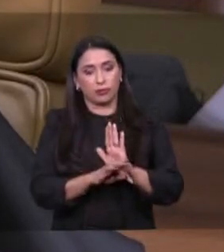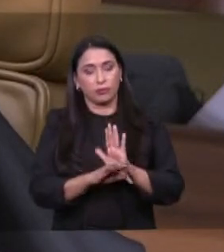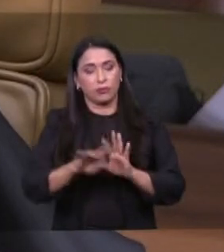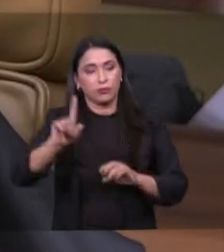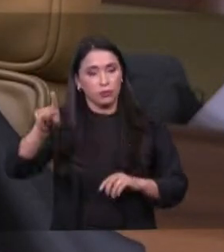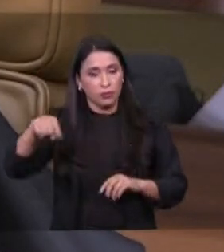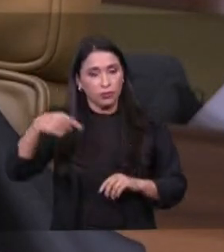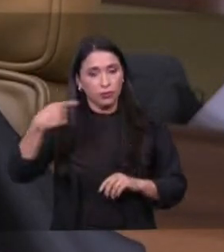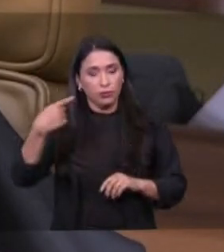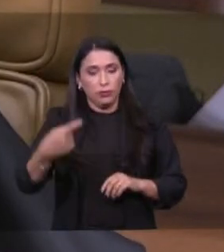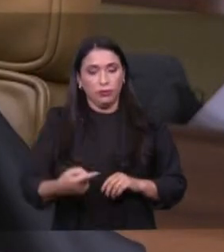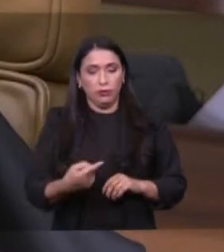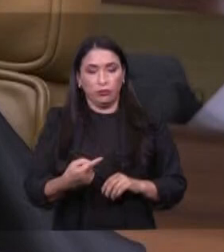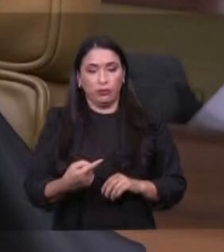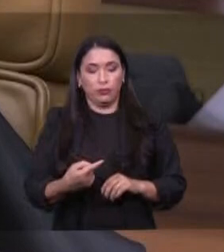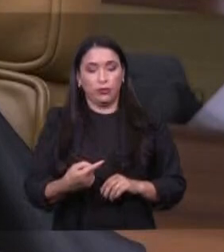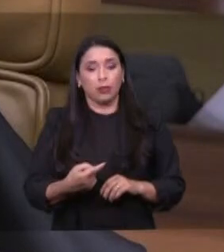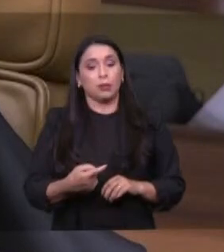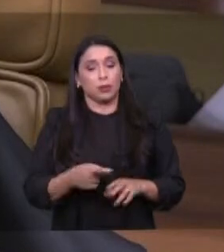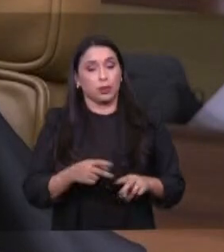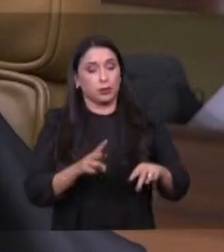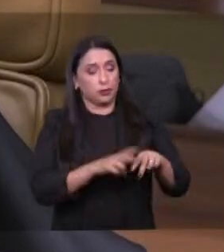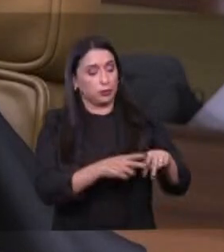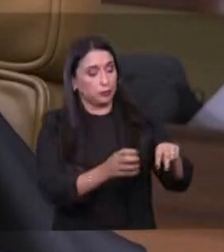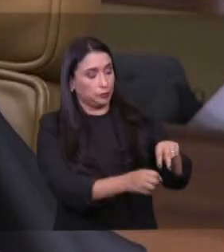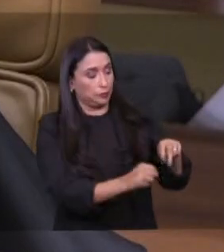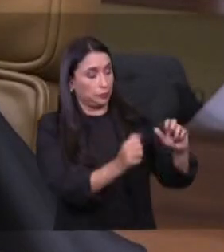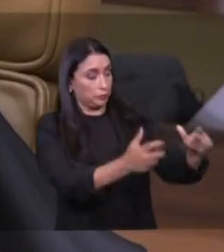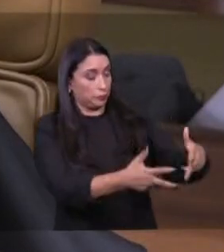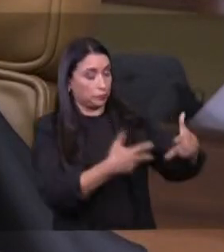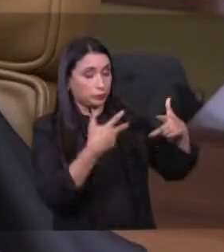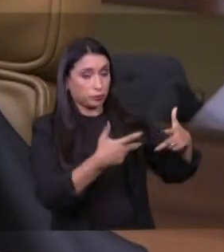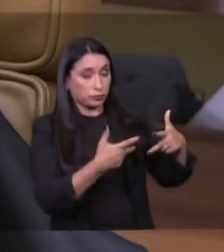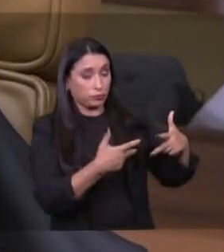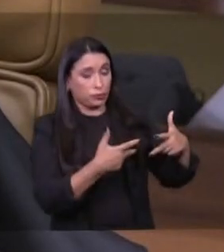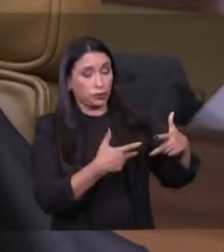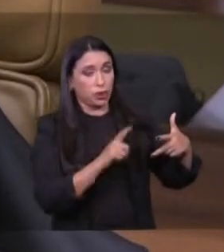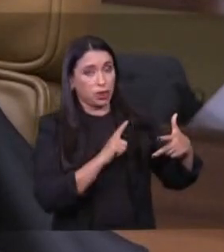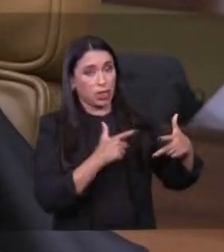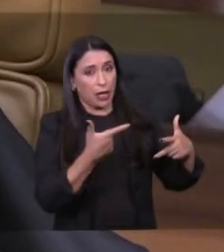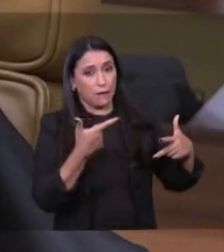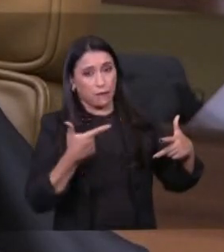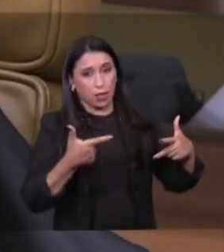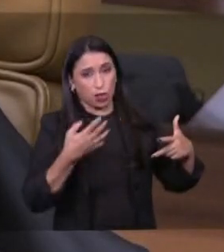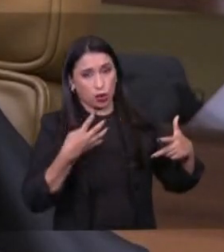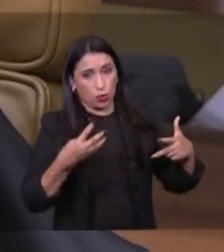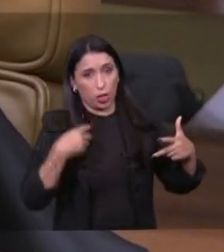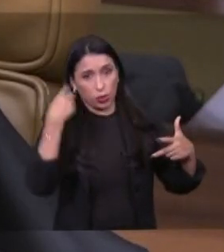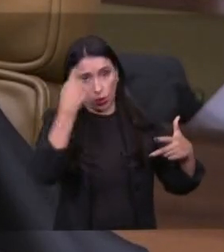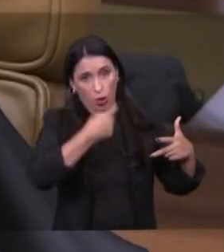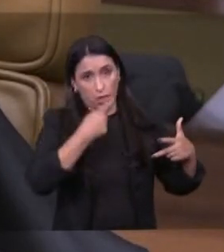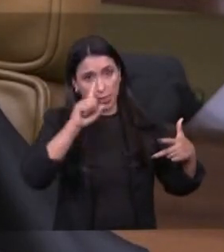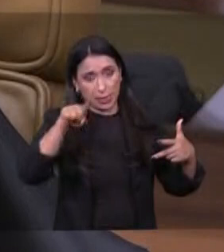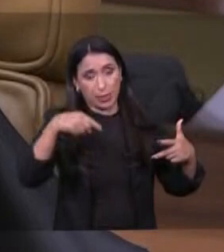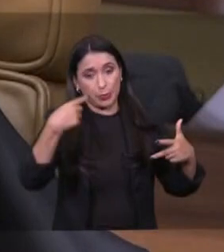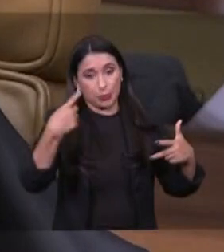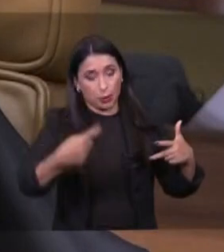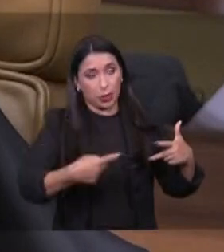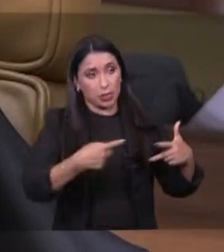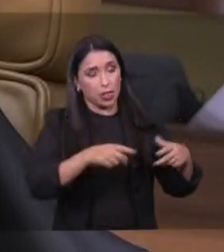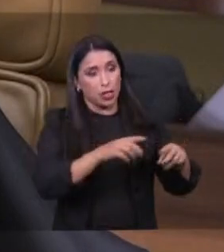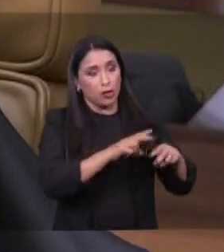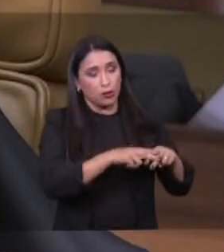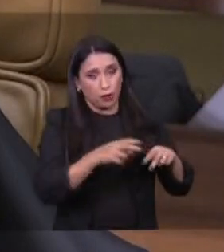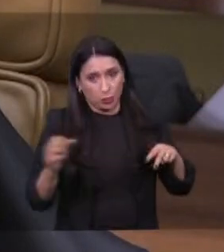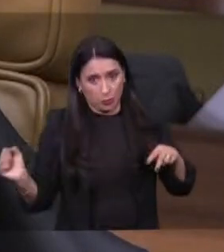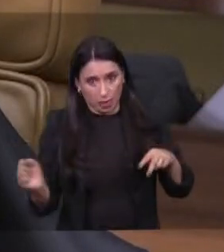Após receber o auto de prisão em flagrante, no prazo máximo de até 24 horas após a realização da prisão, o juiz